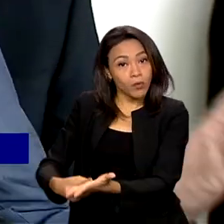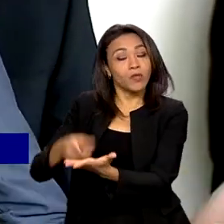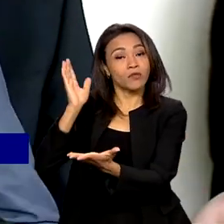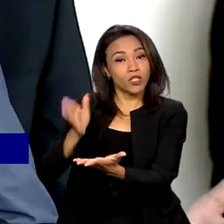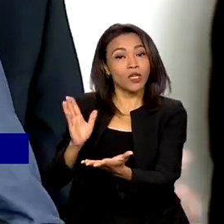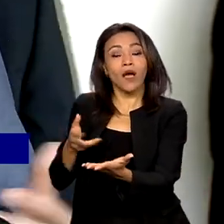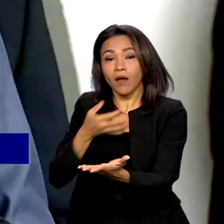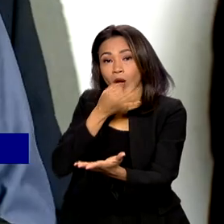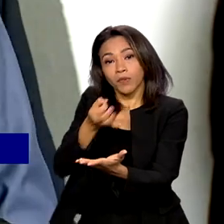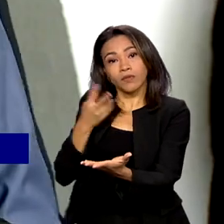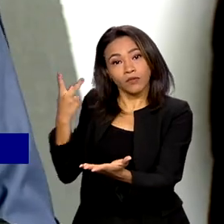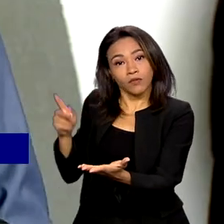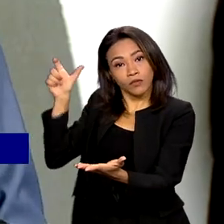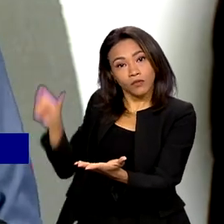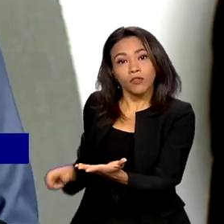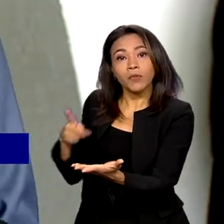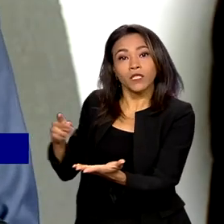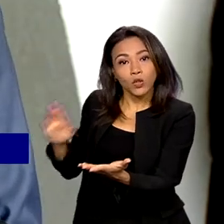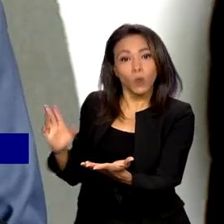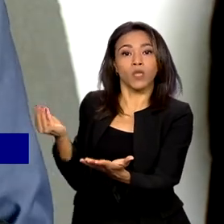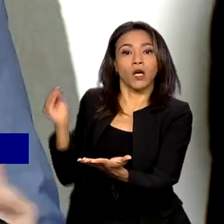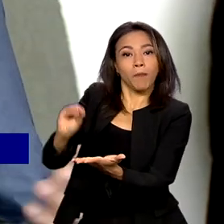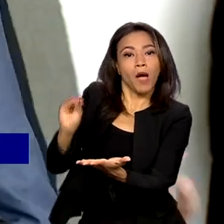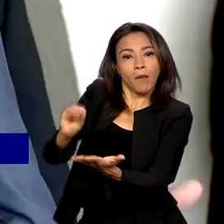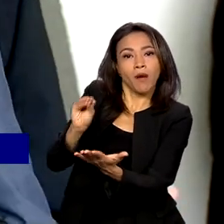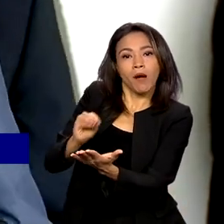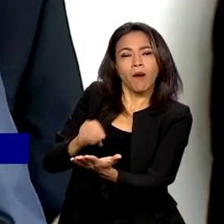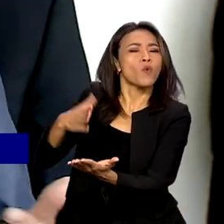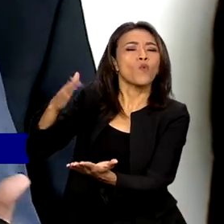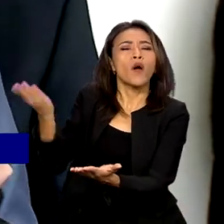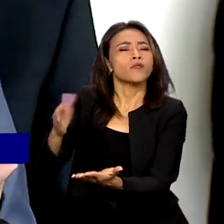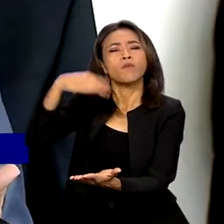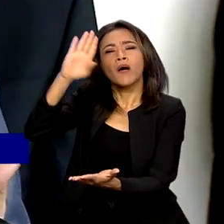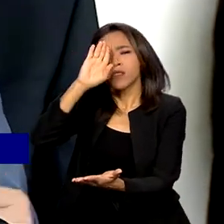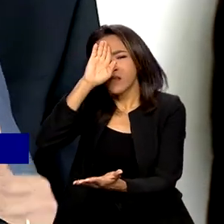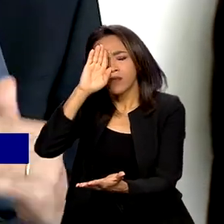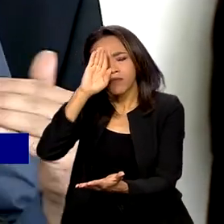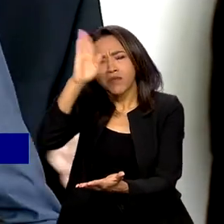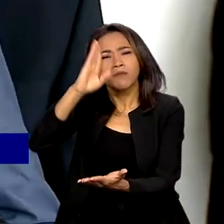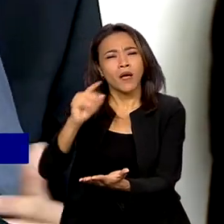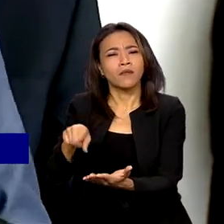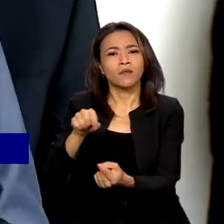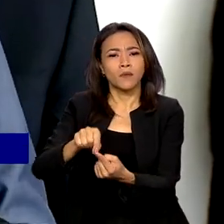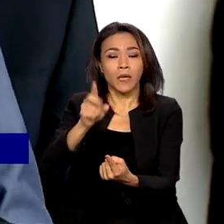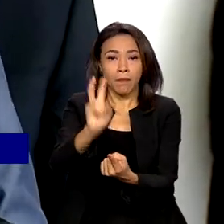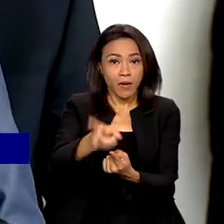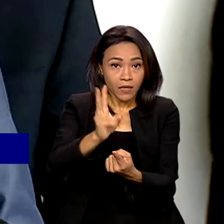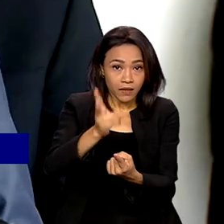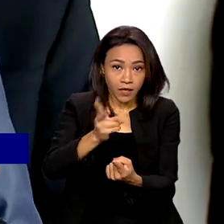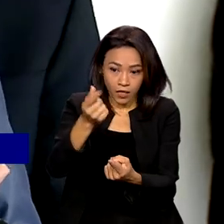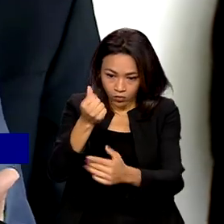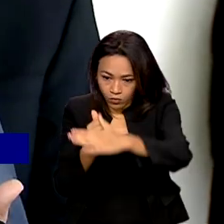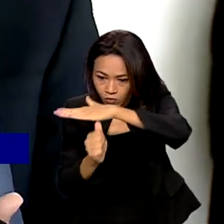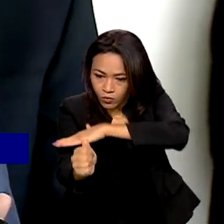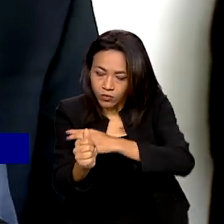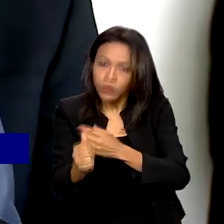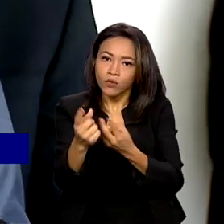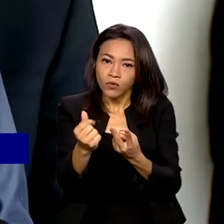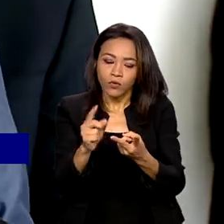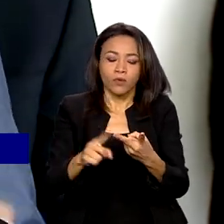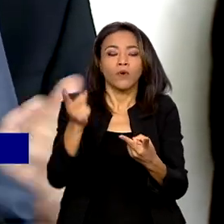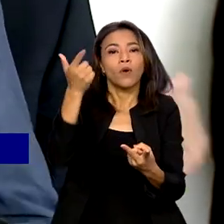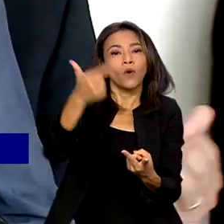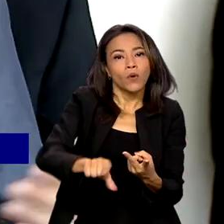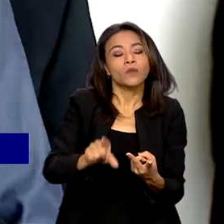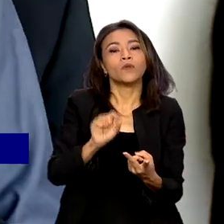pelo presidente Lula. Quais sejam os mais importantes? Manutenção de um patamar mínimo de investimento,